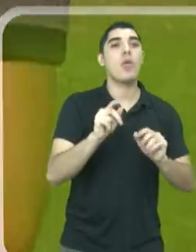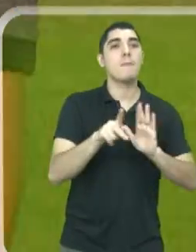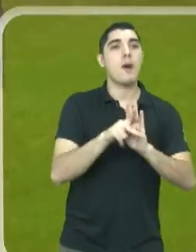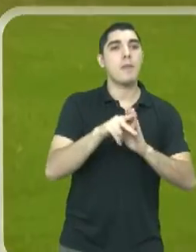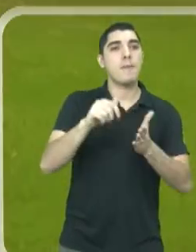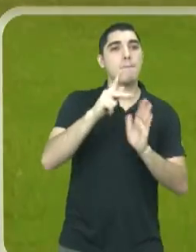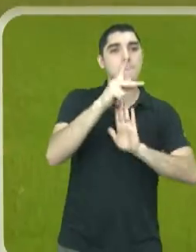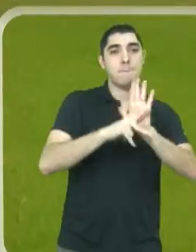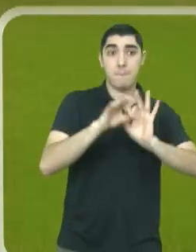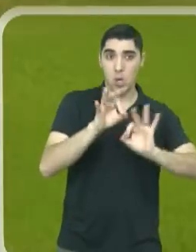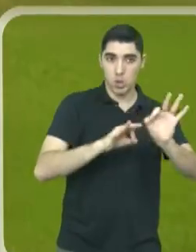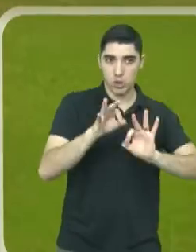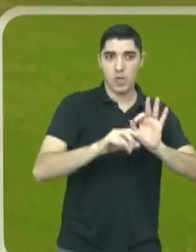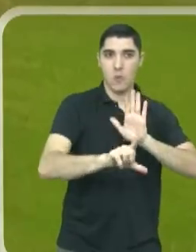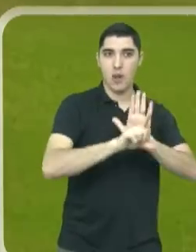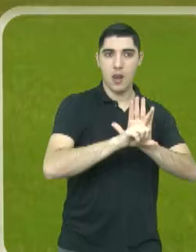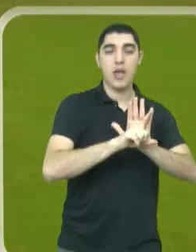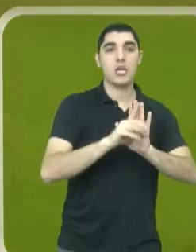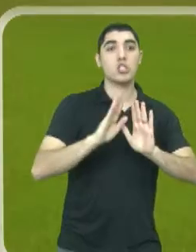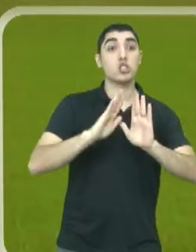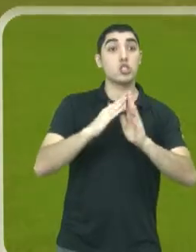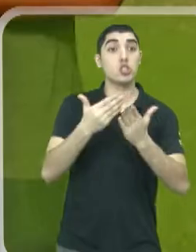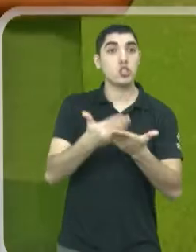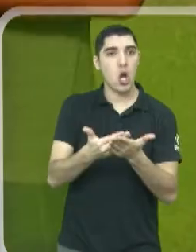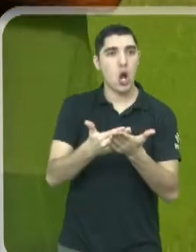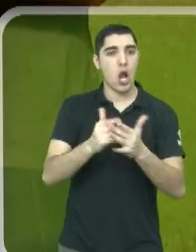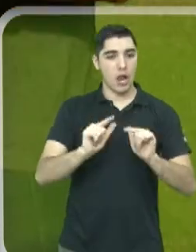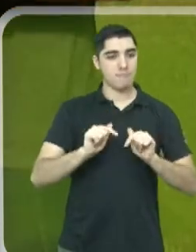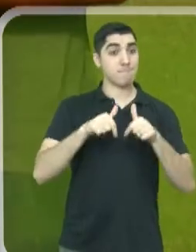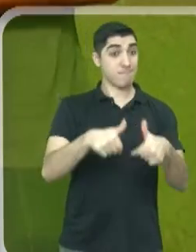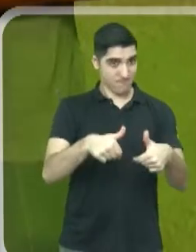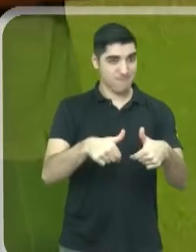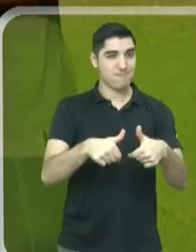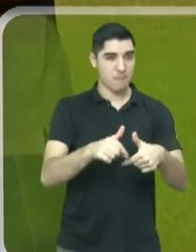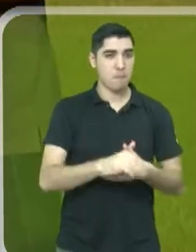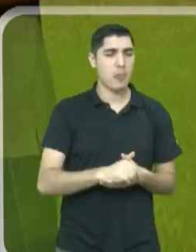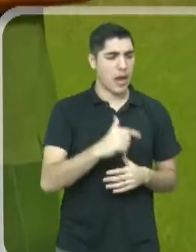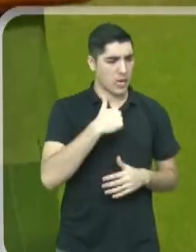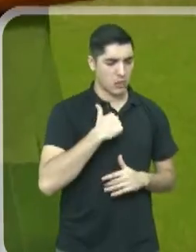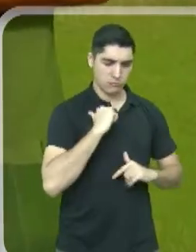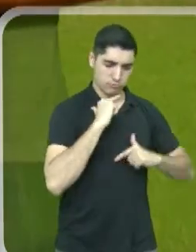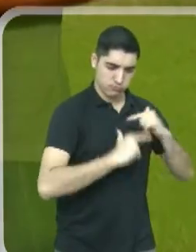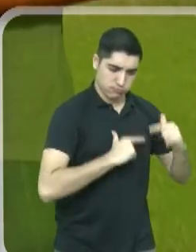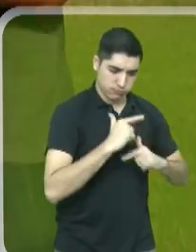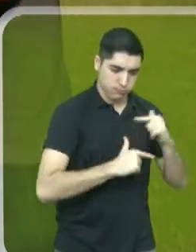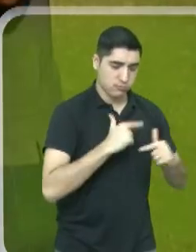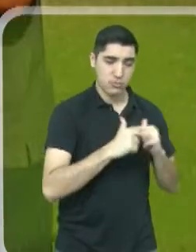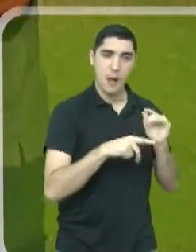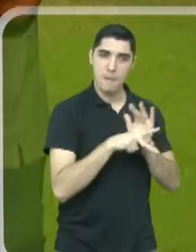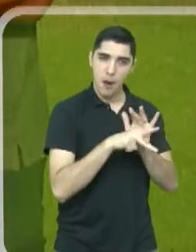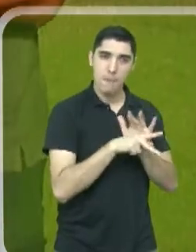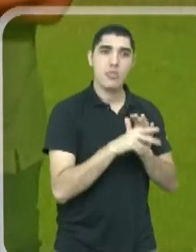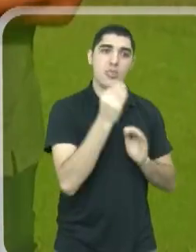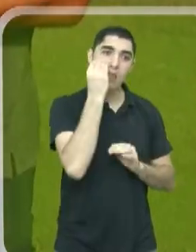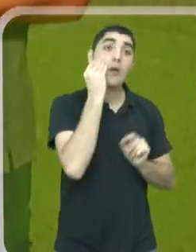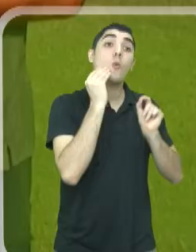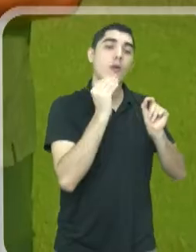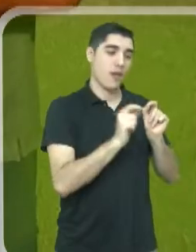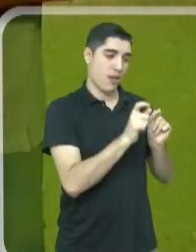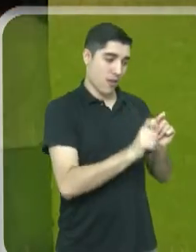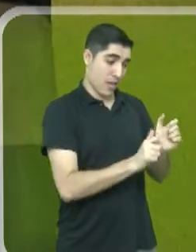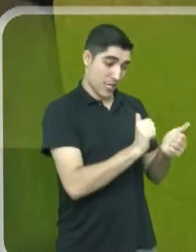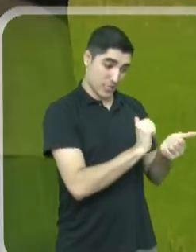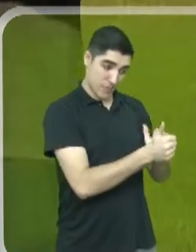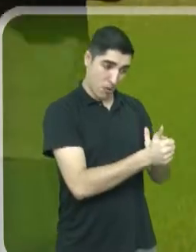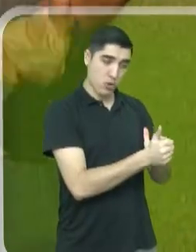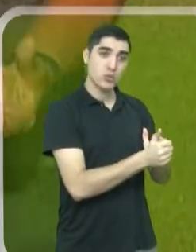criei o projeto de lei, né, desse programa, e tenho trabalhado muito aí nessa área, né, de utilizar o esporte como ferramenta